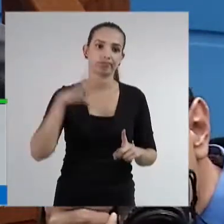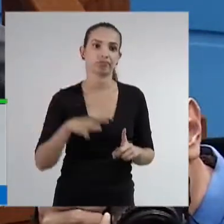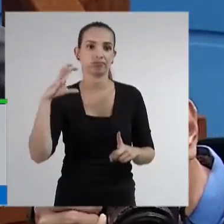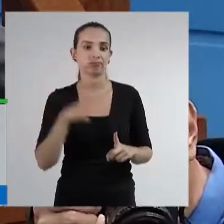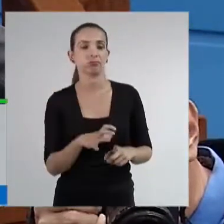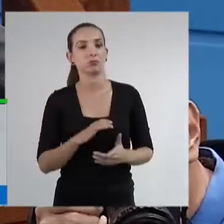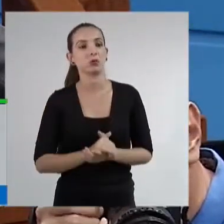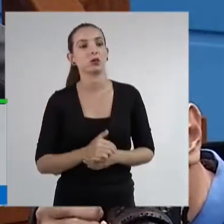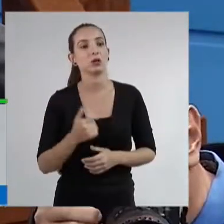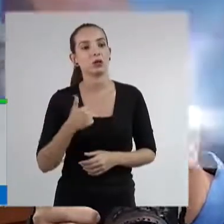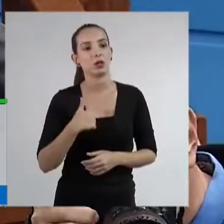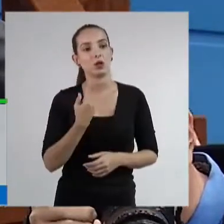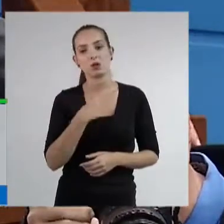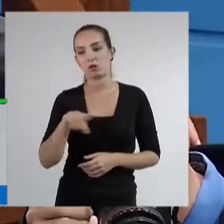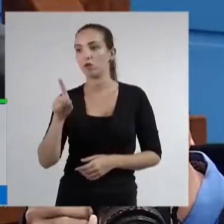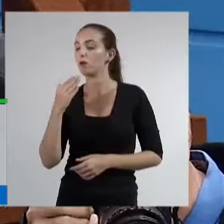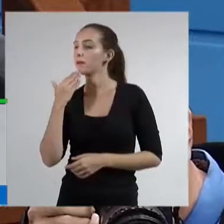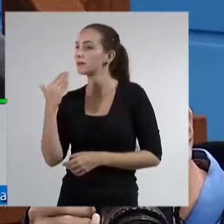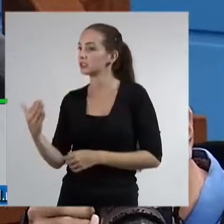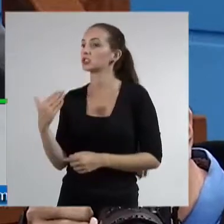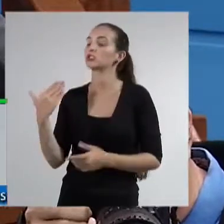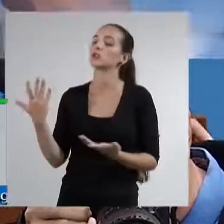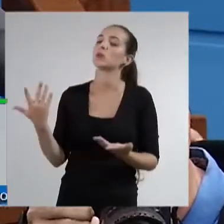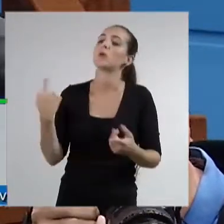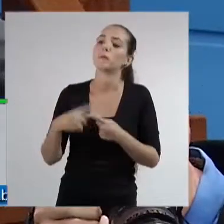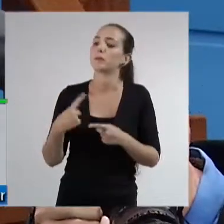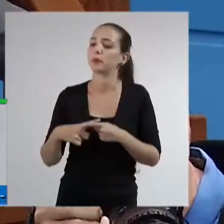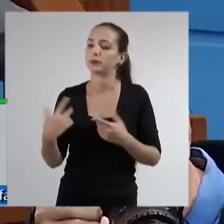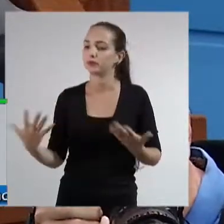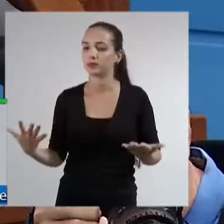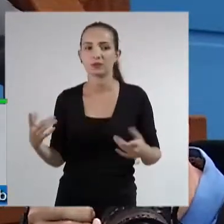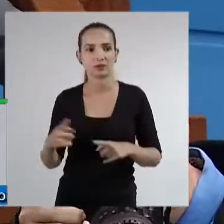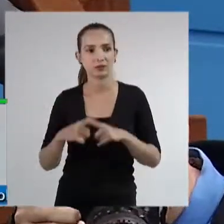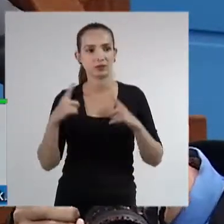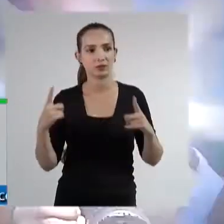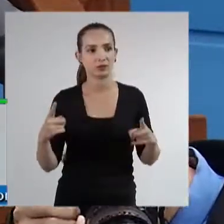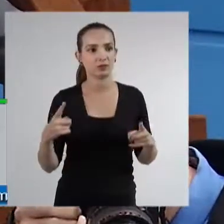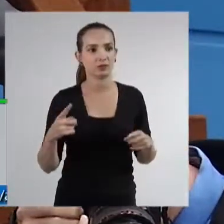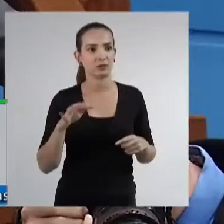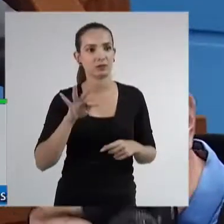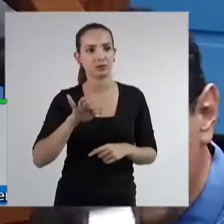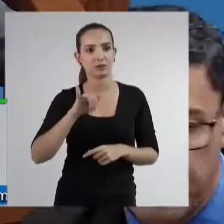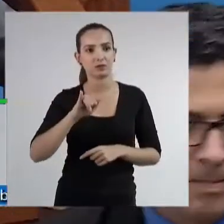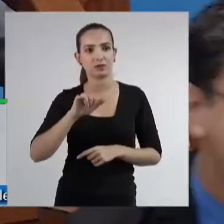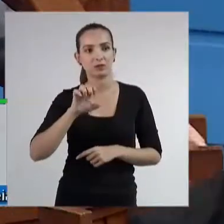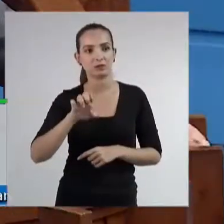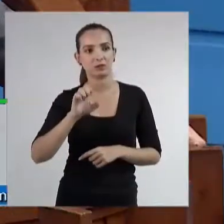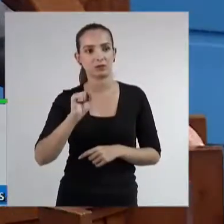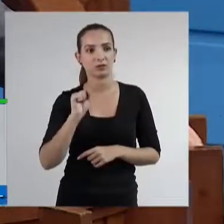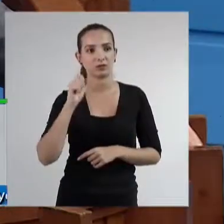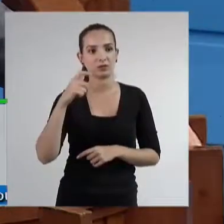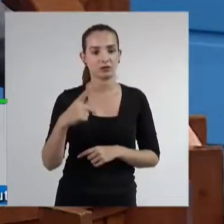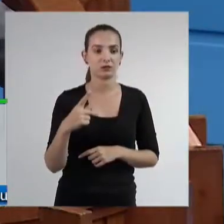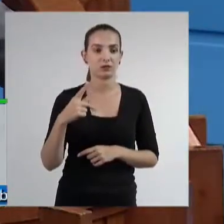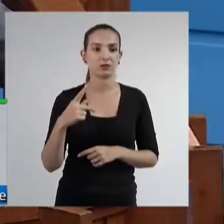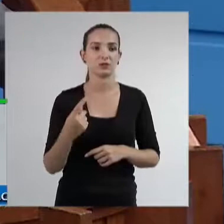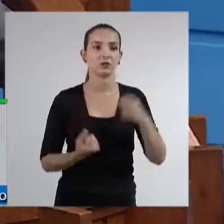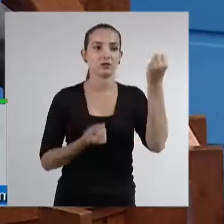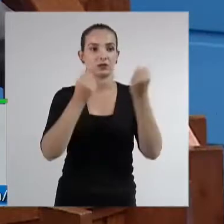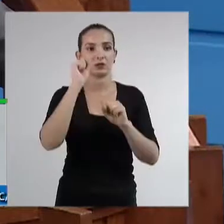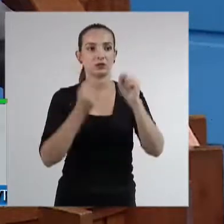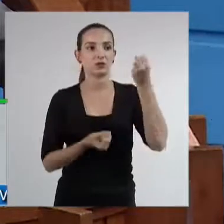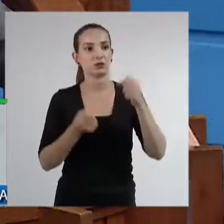por que daquela decisão, e ele disse que teria sido um pedido da Fiesp, da Federação das Indústrias do Estado de São